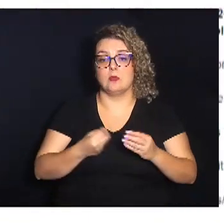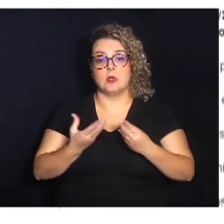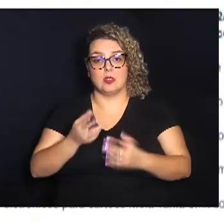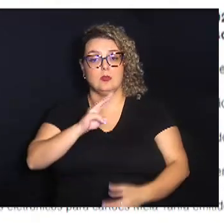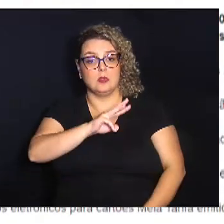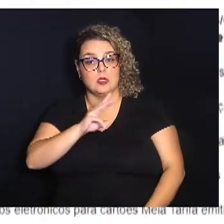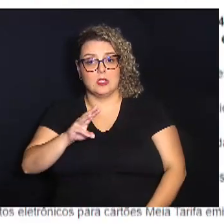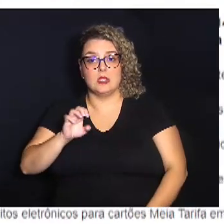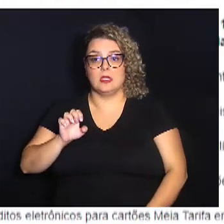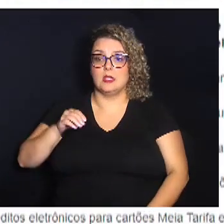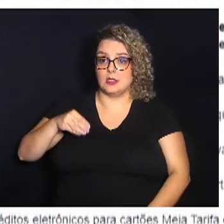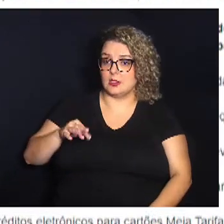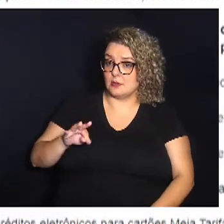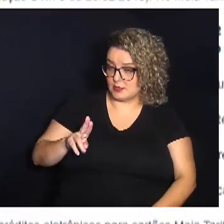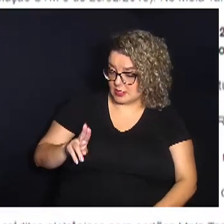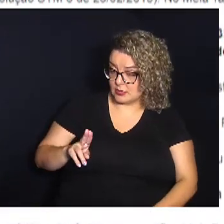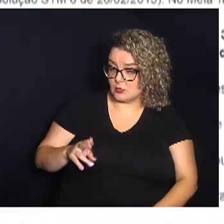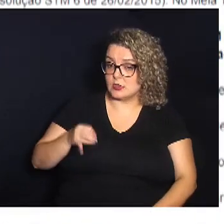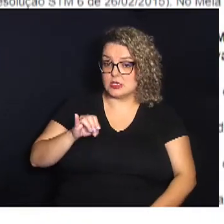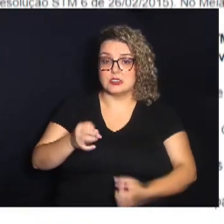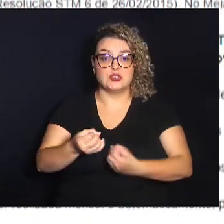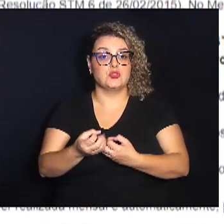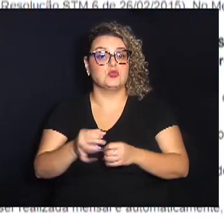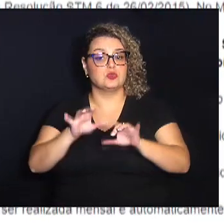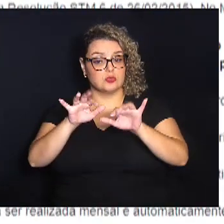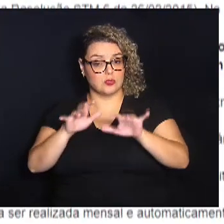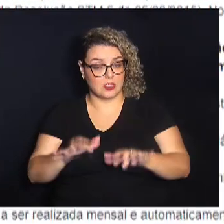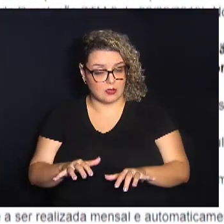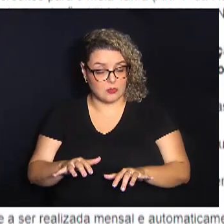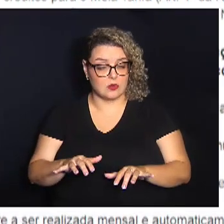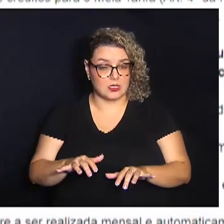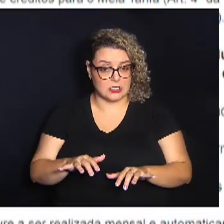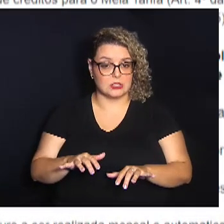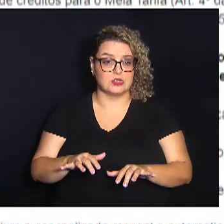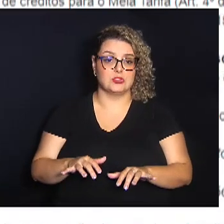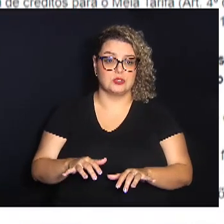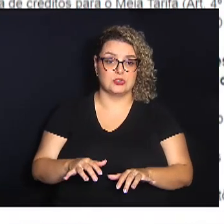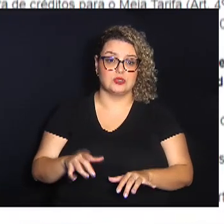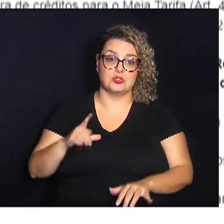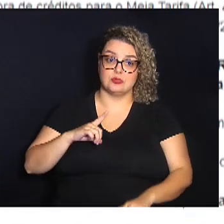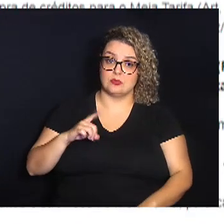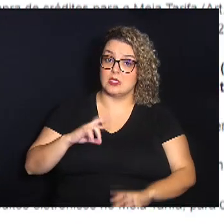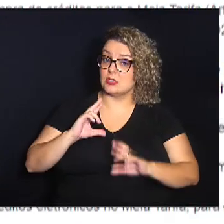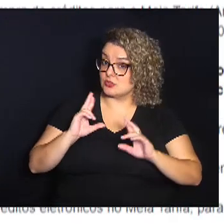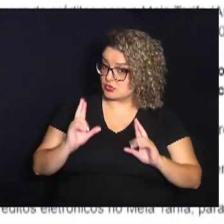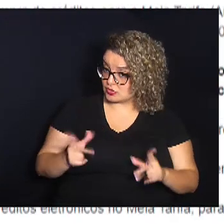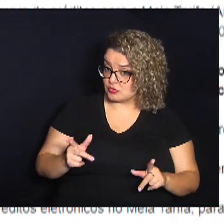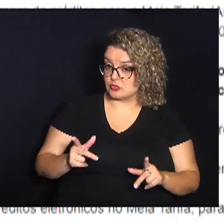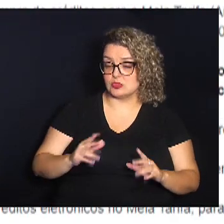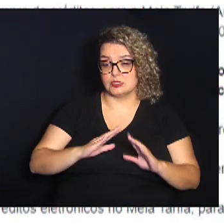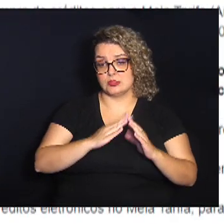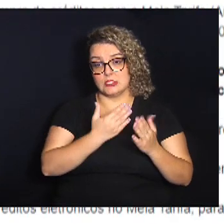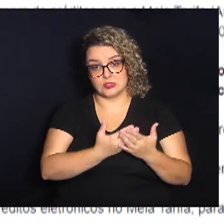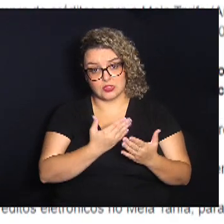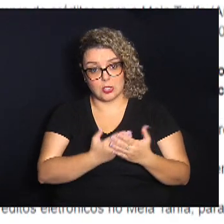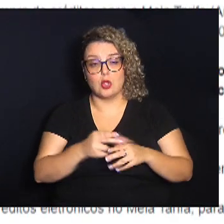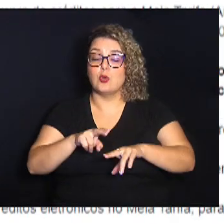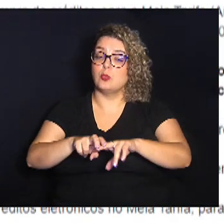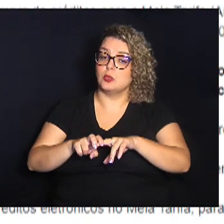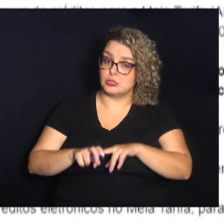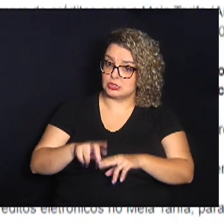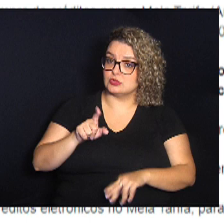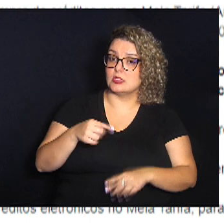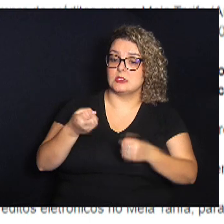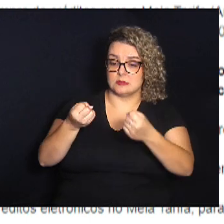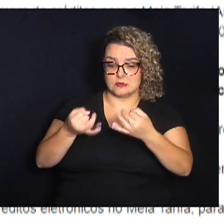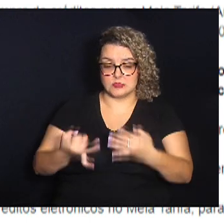da EMTU e se os dados preenchidos no formulário estiverem diferentes ao da escola. Por isso, é